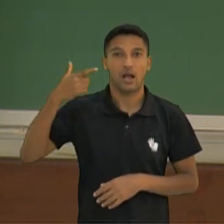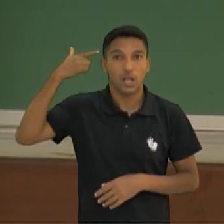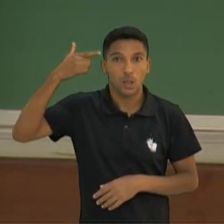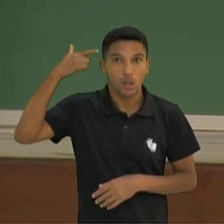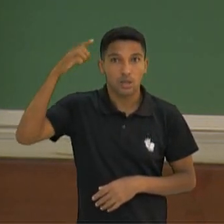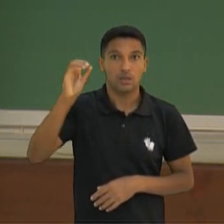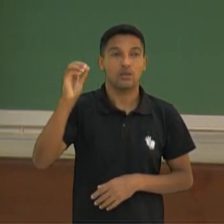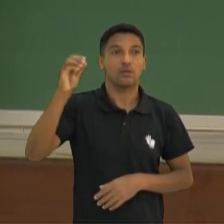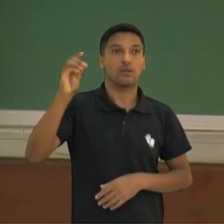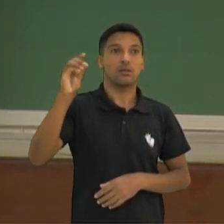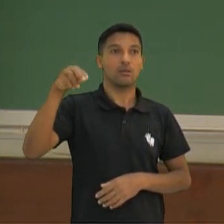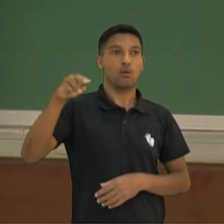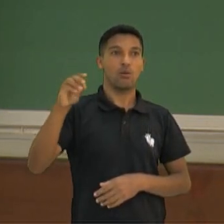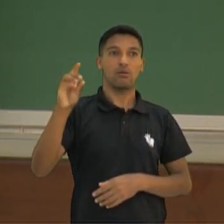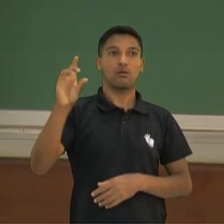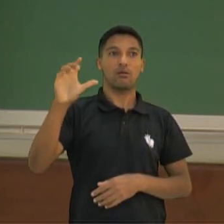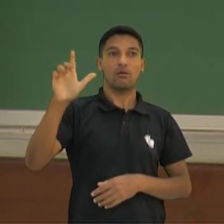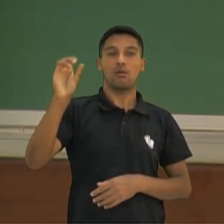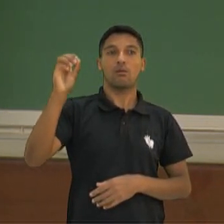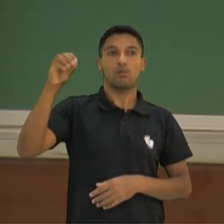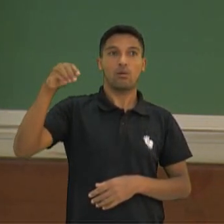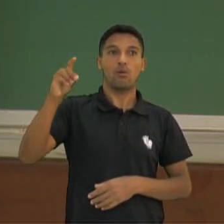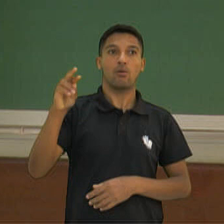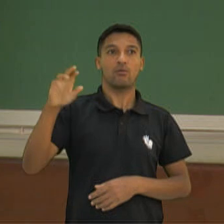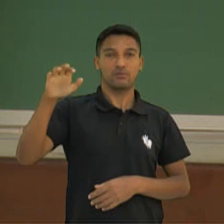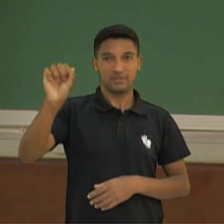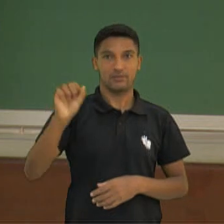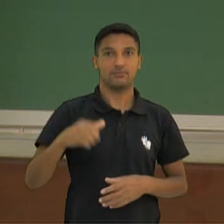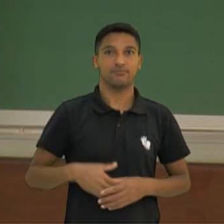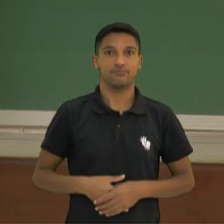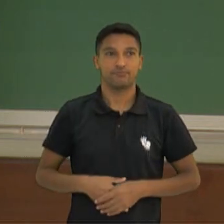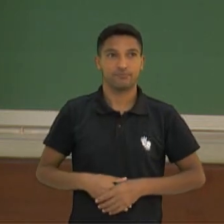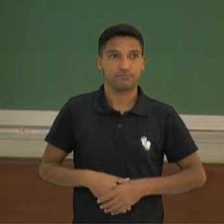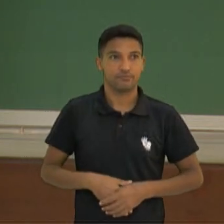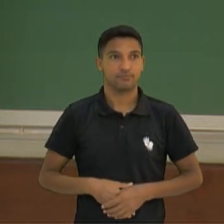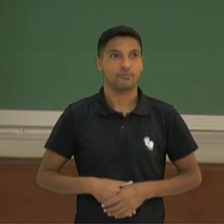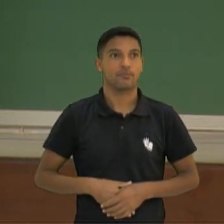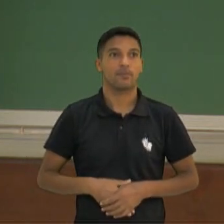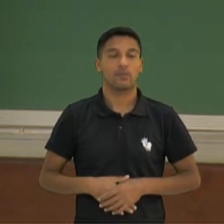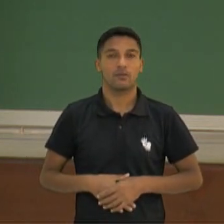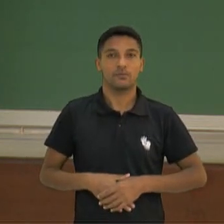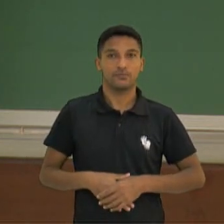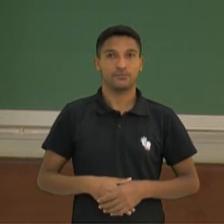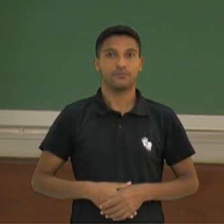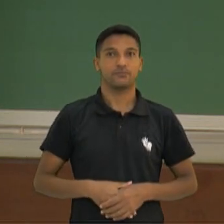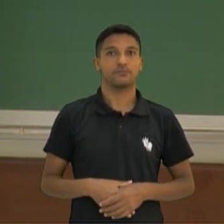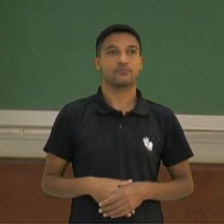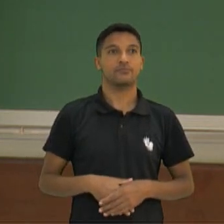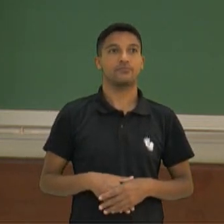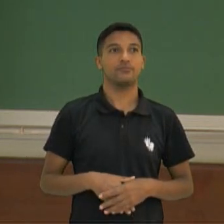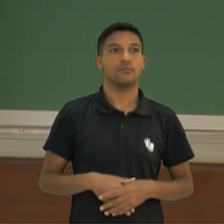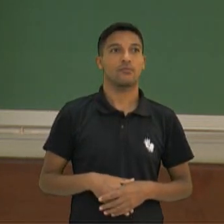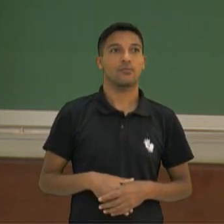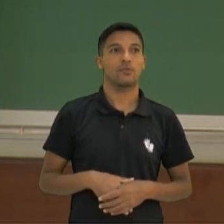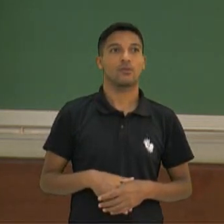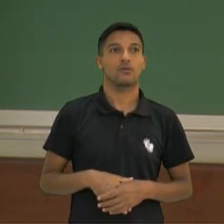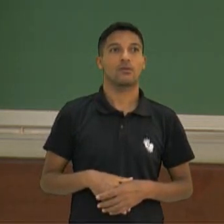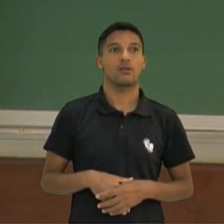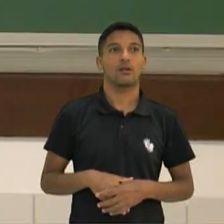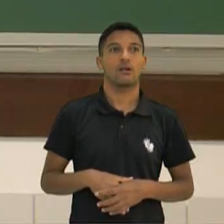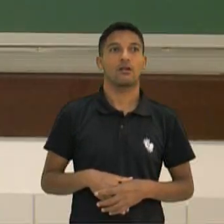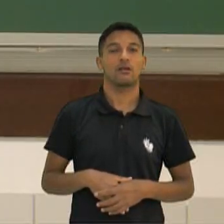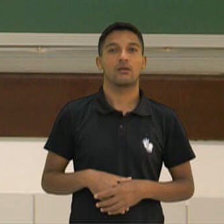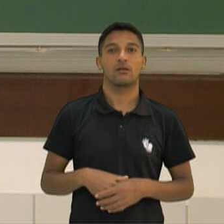europeu. Está corrigido aí, extensão territorial de Londres, 1.572 quilômetros quadrados. Então, para a gente